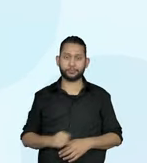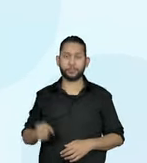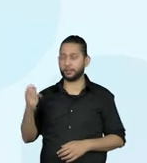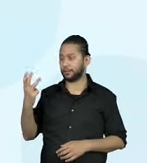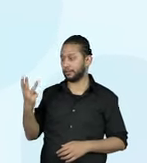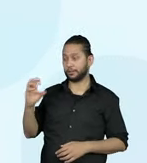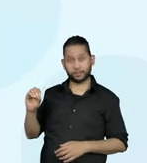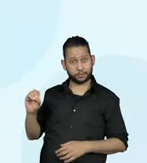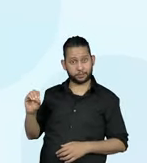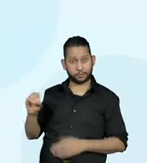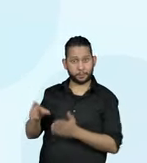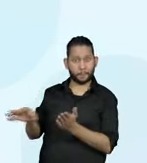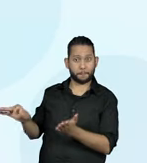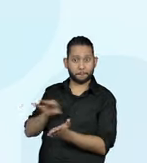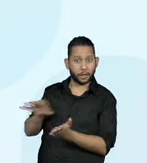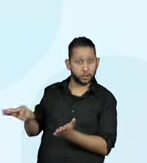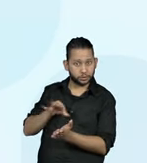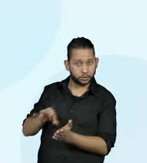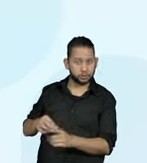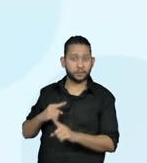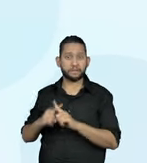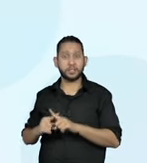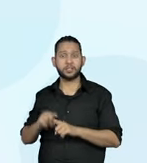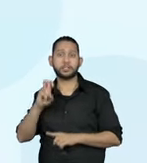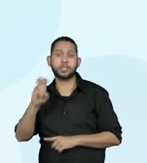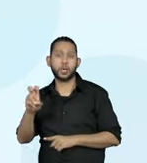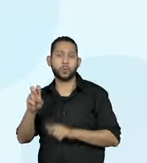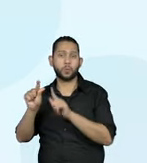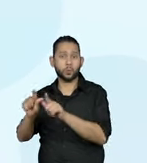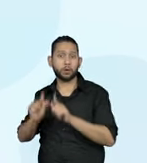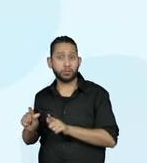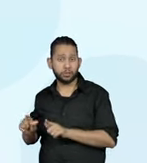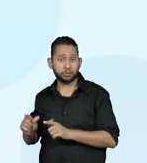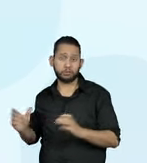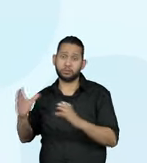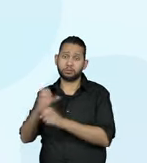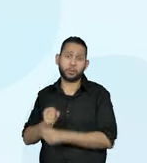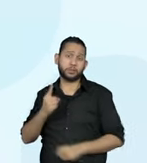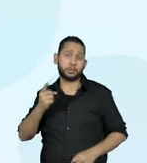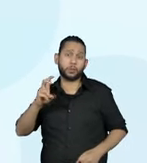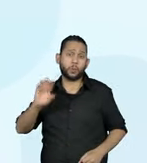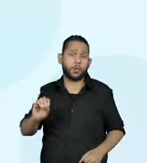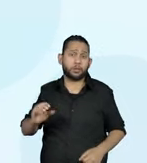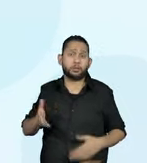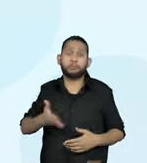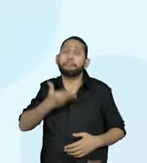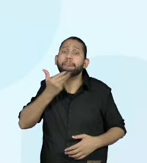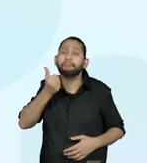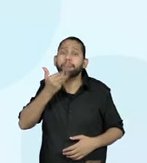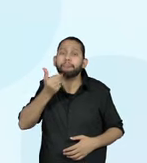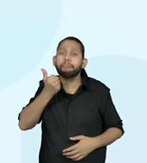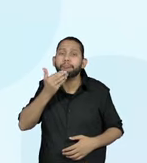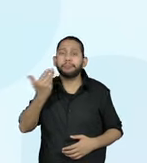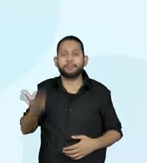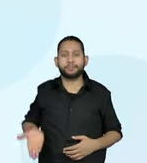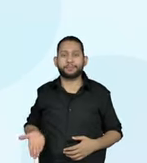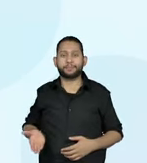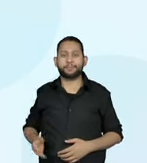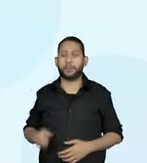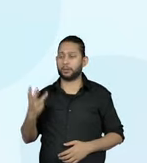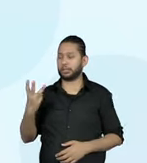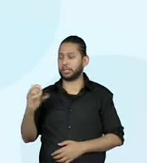era igual a 150, né? Então, eu vou colocar aqui, ó. 30 vezes 5 é